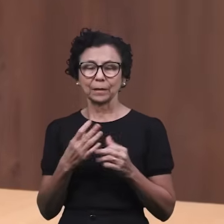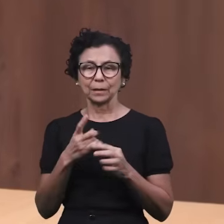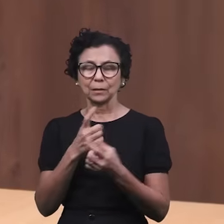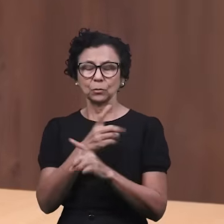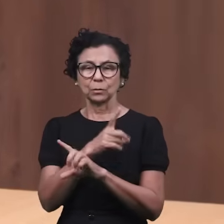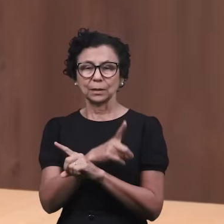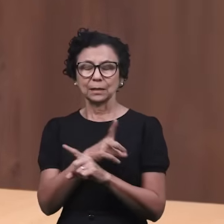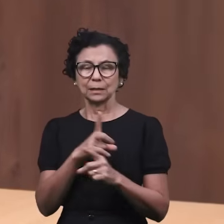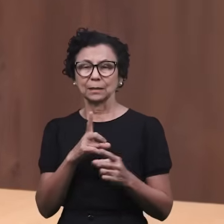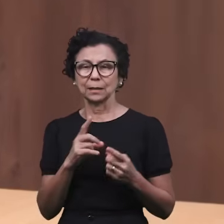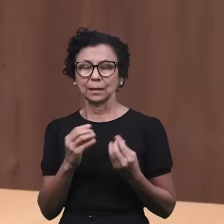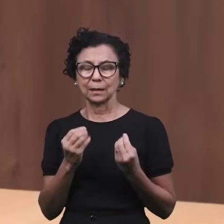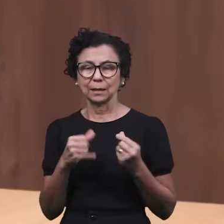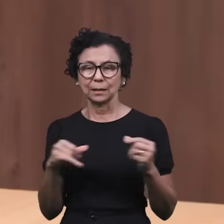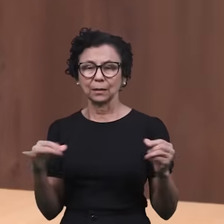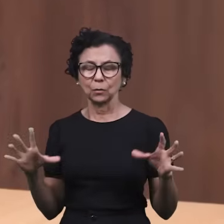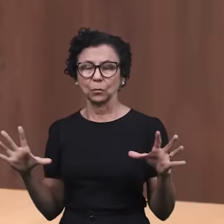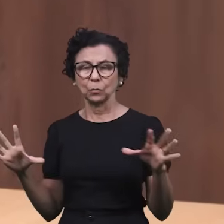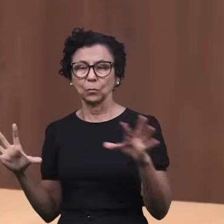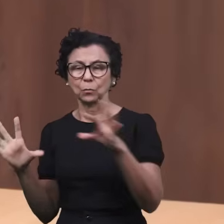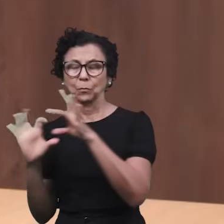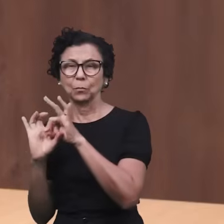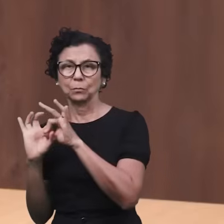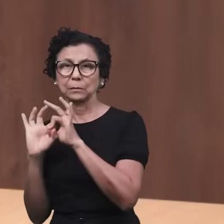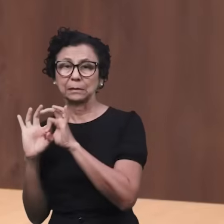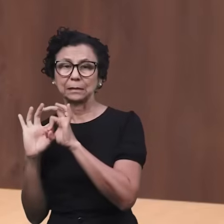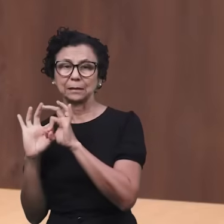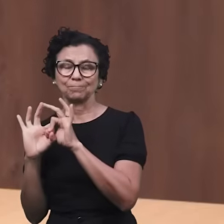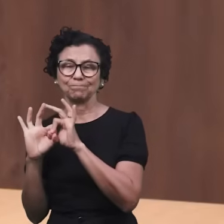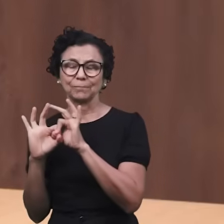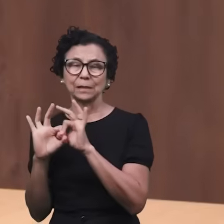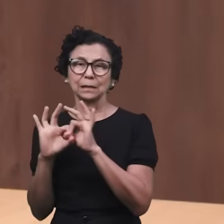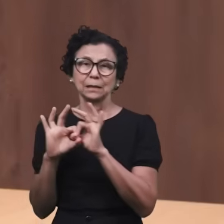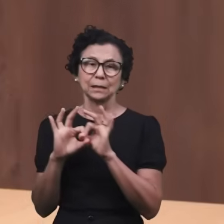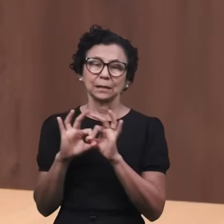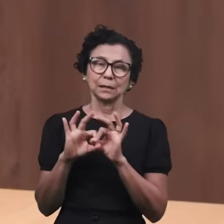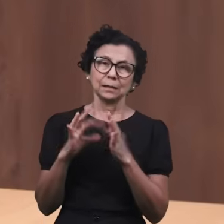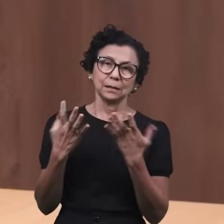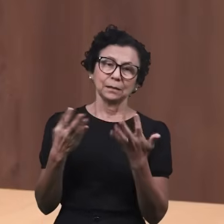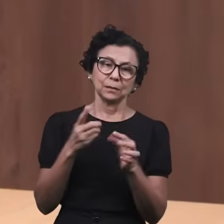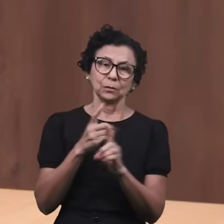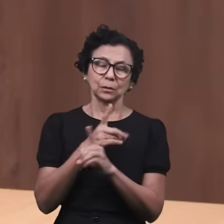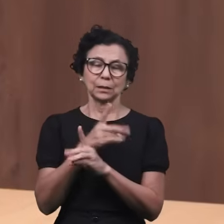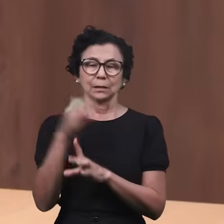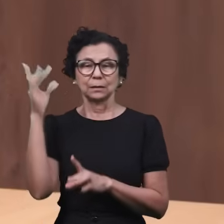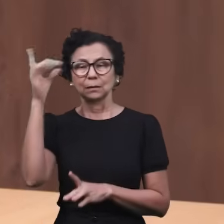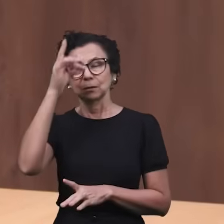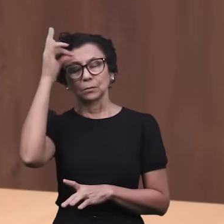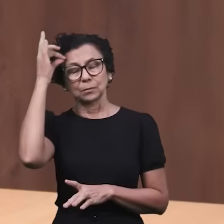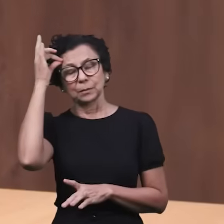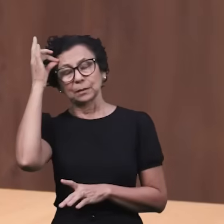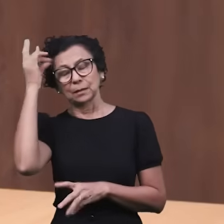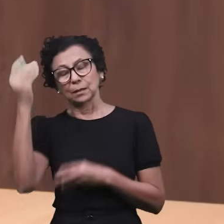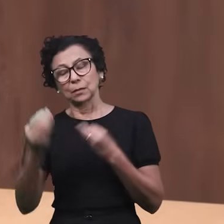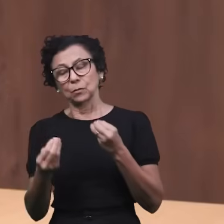tem um elo de ligação, e a doutrina do Espírito, ela é, como se assim,